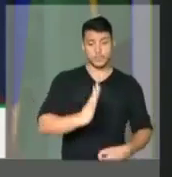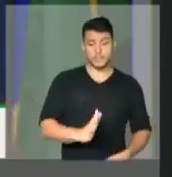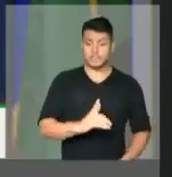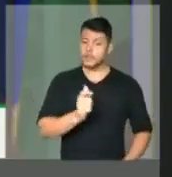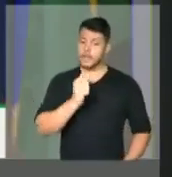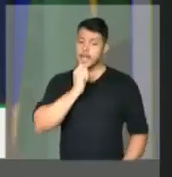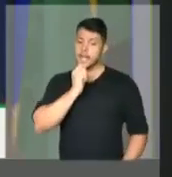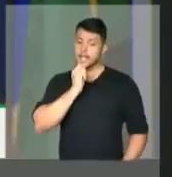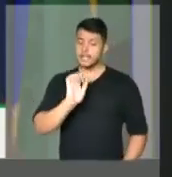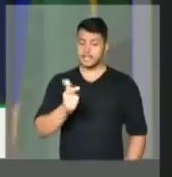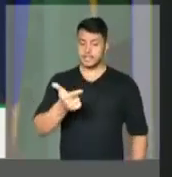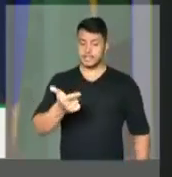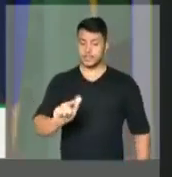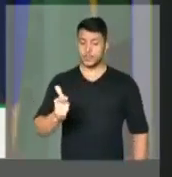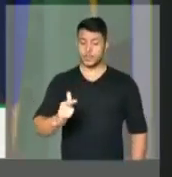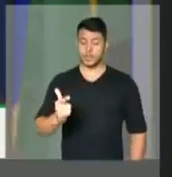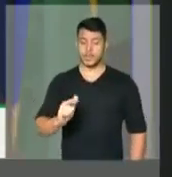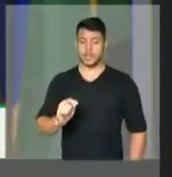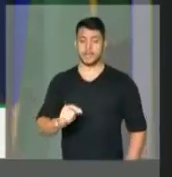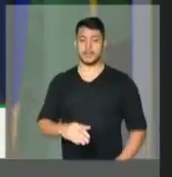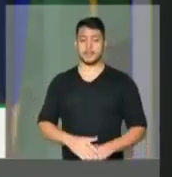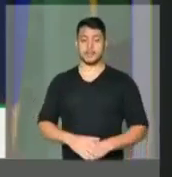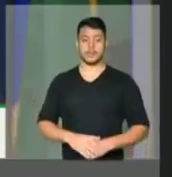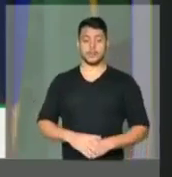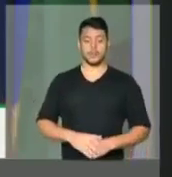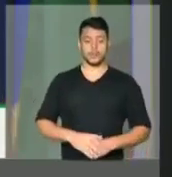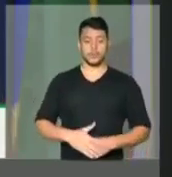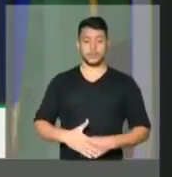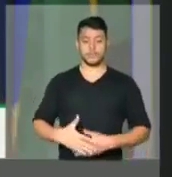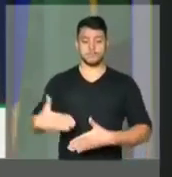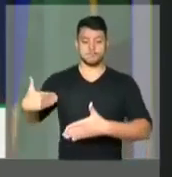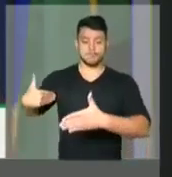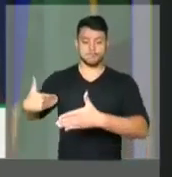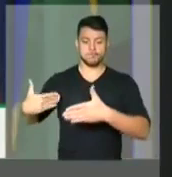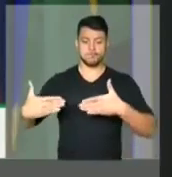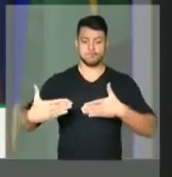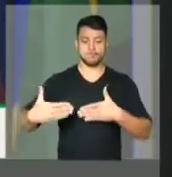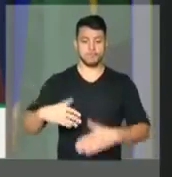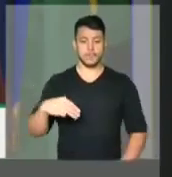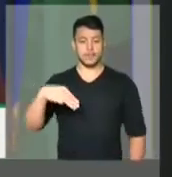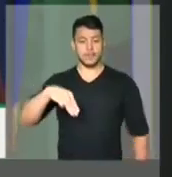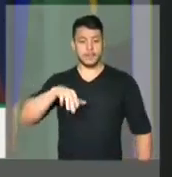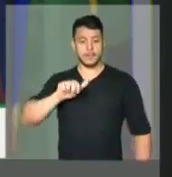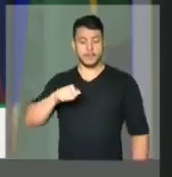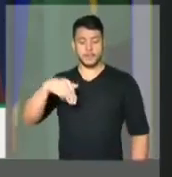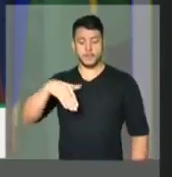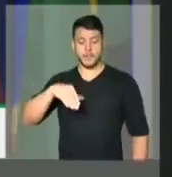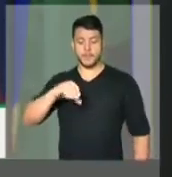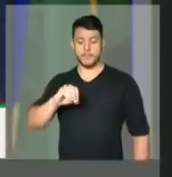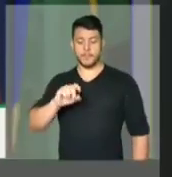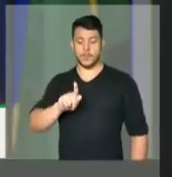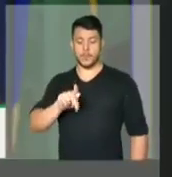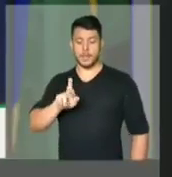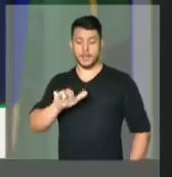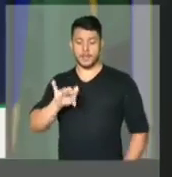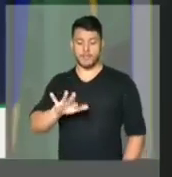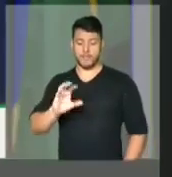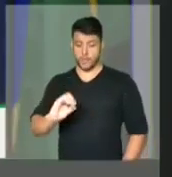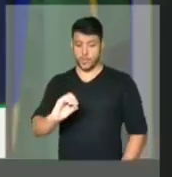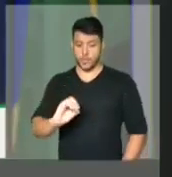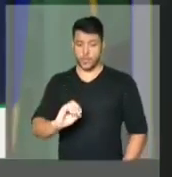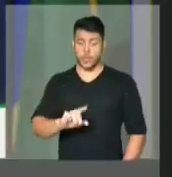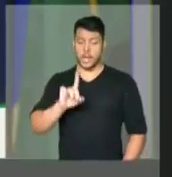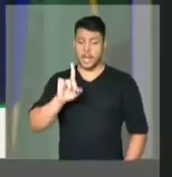não têm sequer um mamógrafo para que sejam realizados exames de mamografia. Isso representa